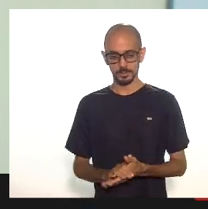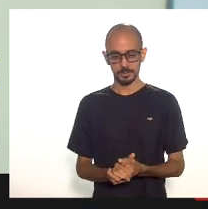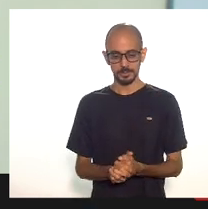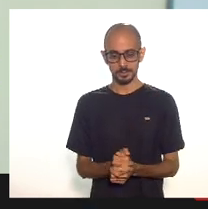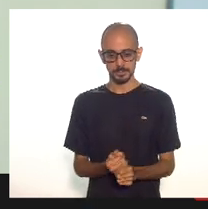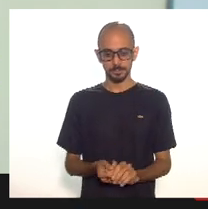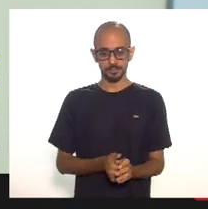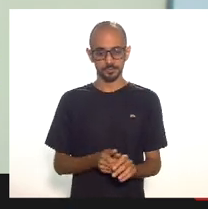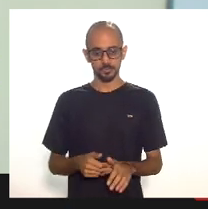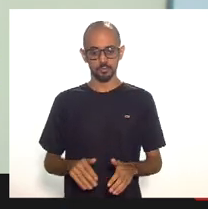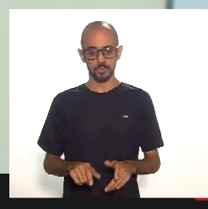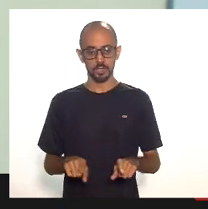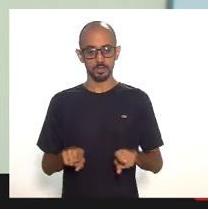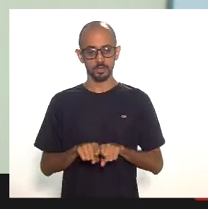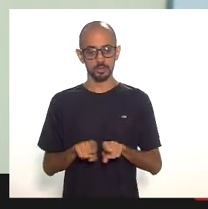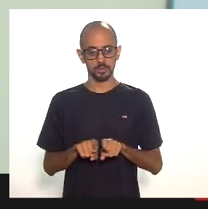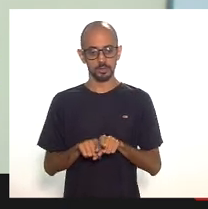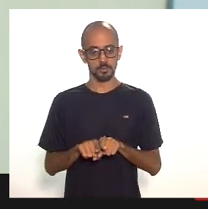A questão